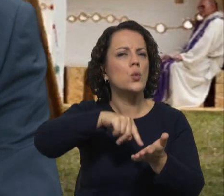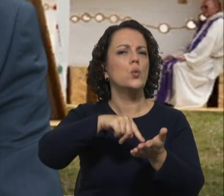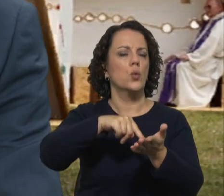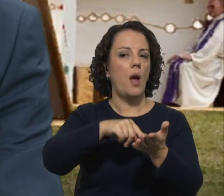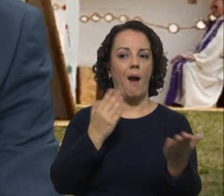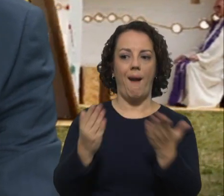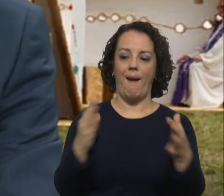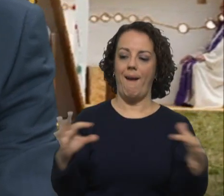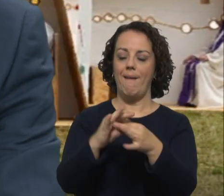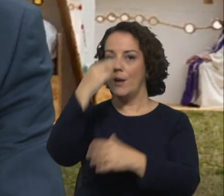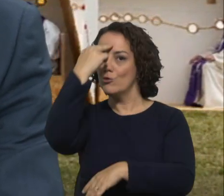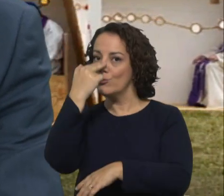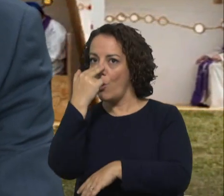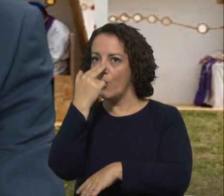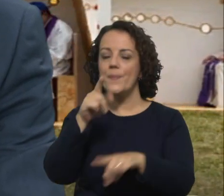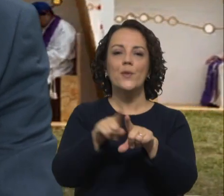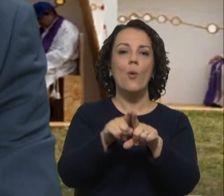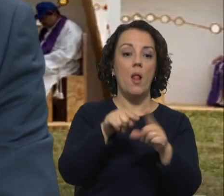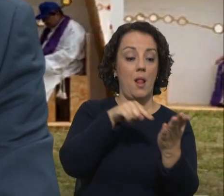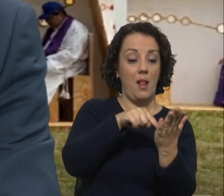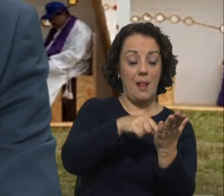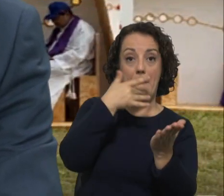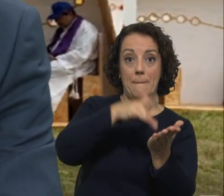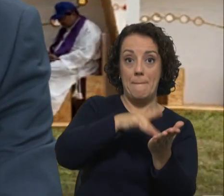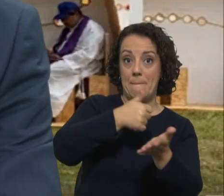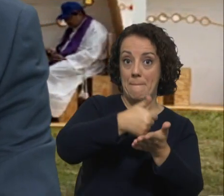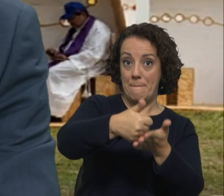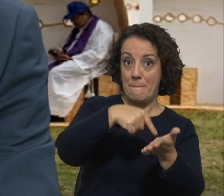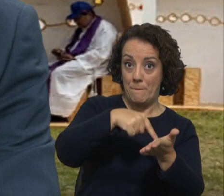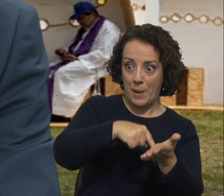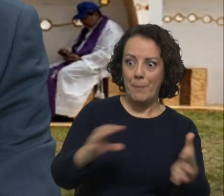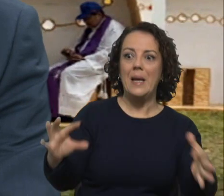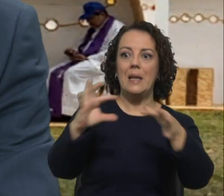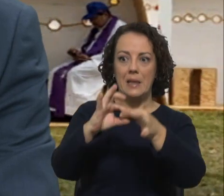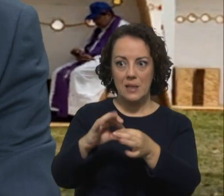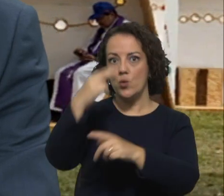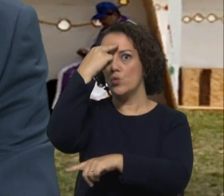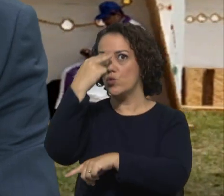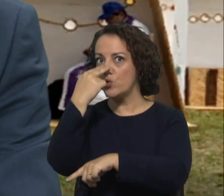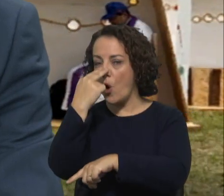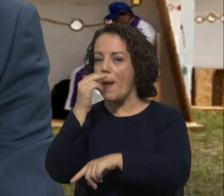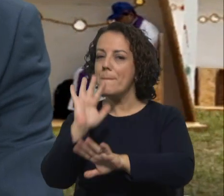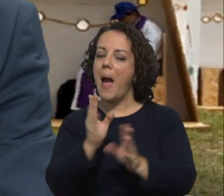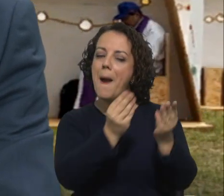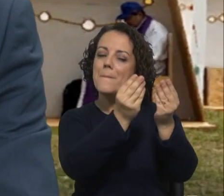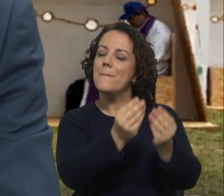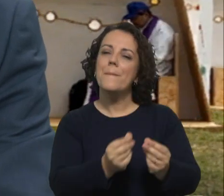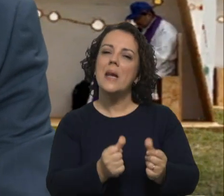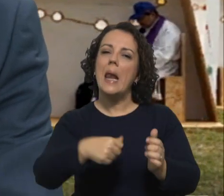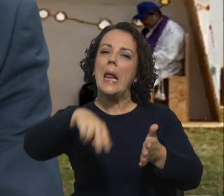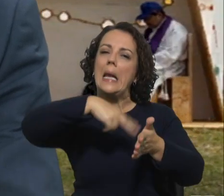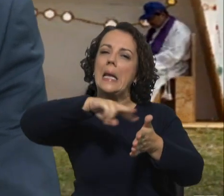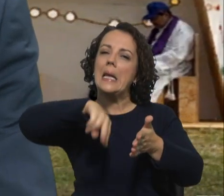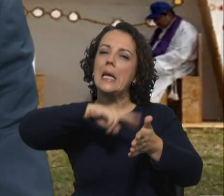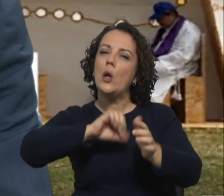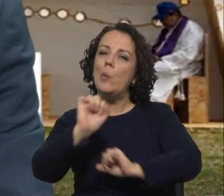história. Isto é, que a Bíblia se relaciona com a história, mas se relaciona com a história à maneira da literatura. Às vezes de forma um bocadinho